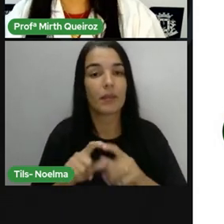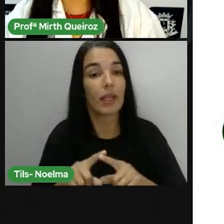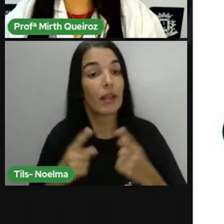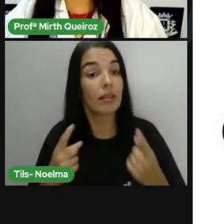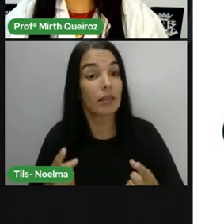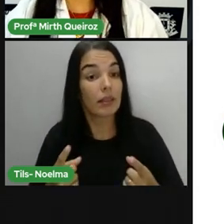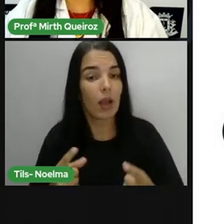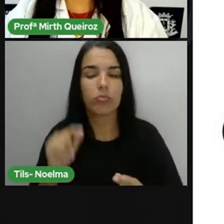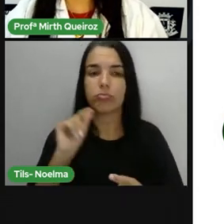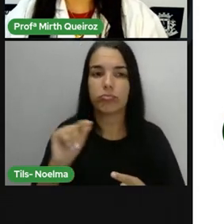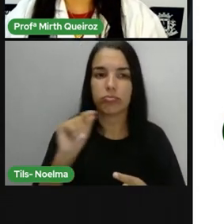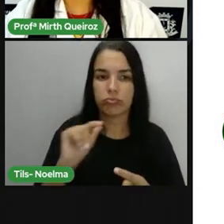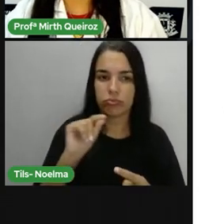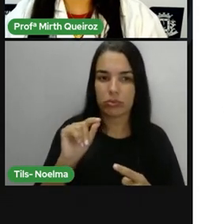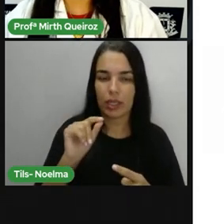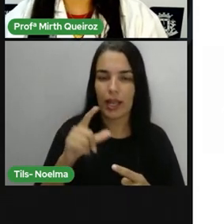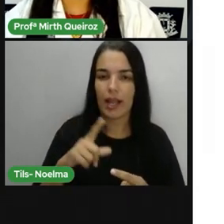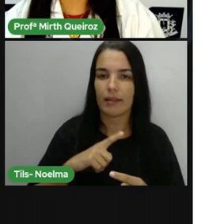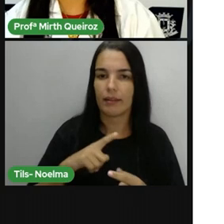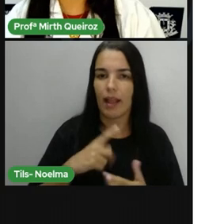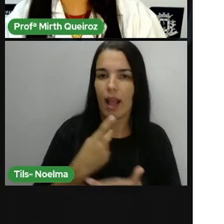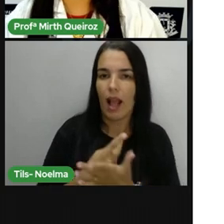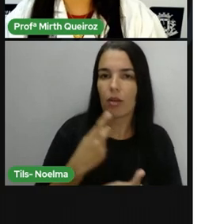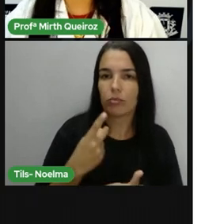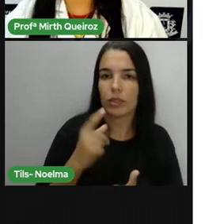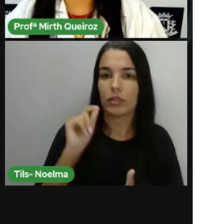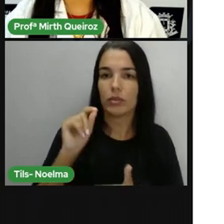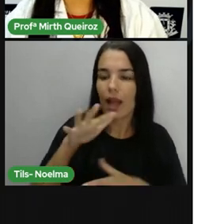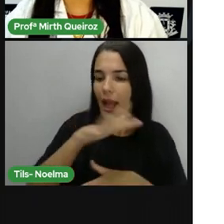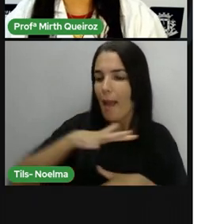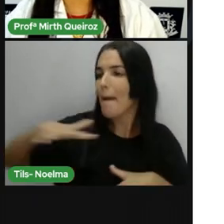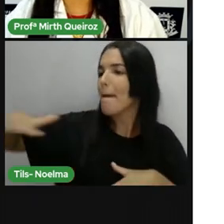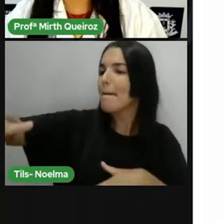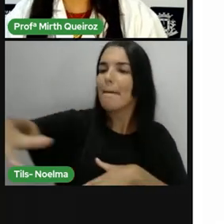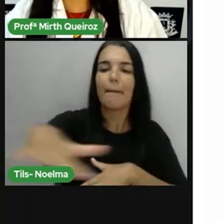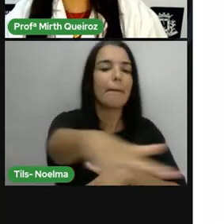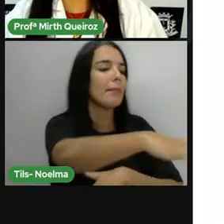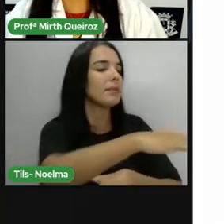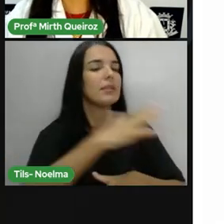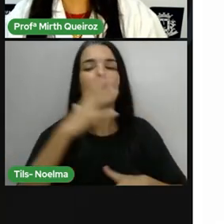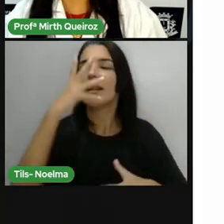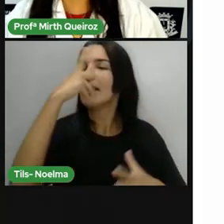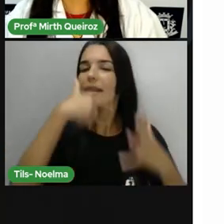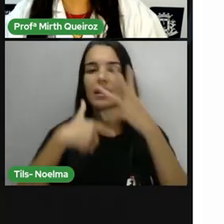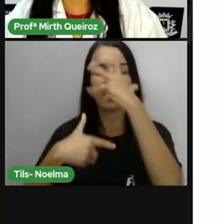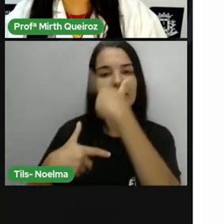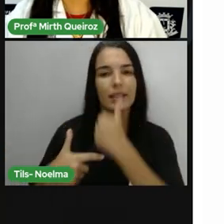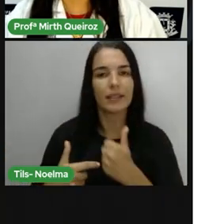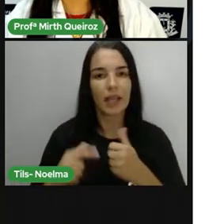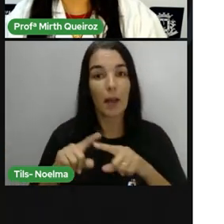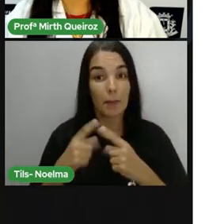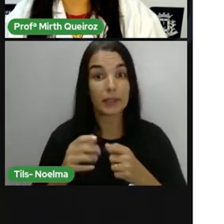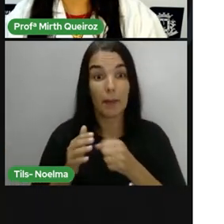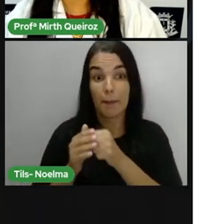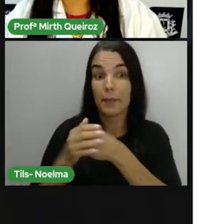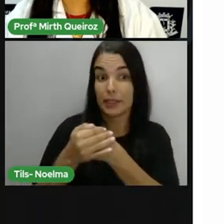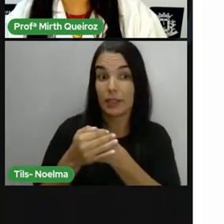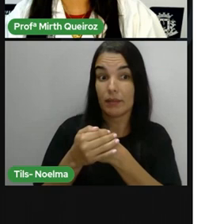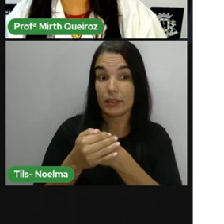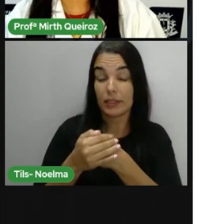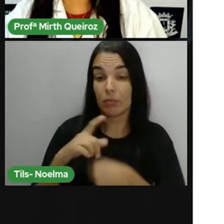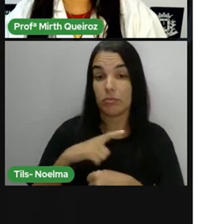Além do caráter meramente paisagístico, né, de paisagem, assim, a preservação dos recursos naturais tem